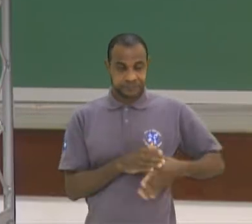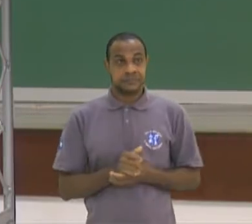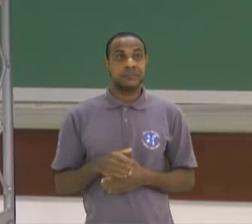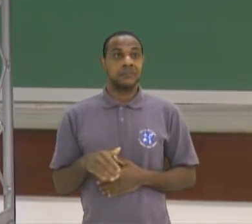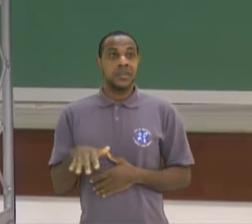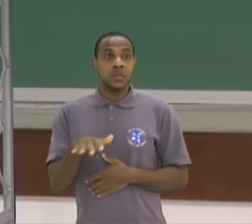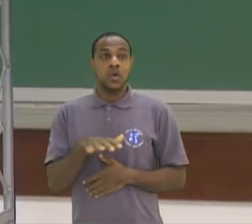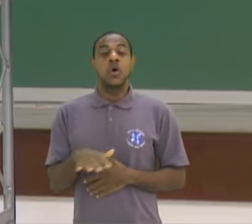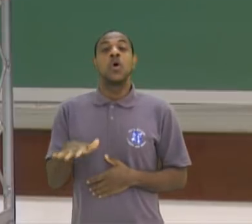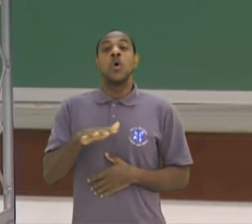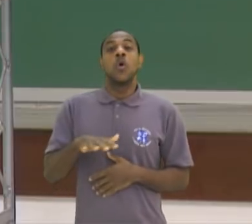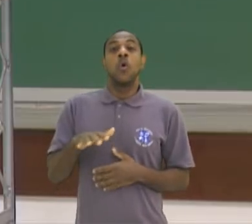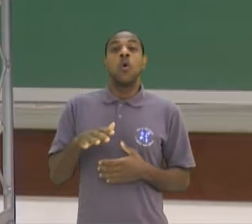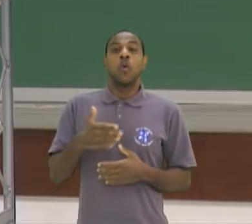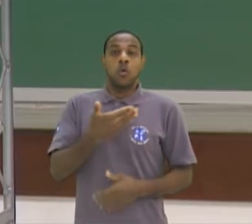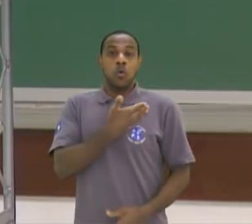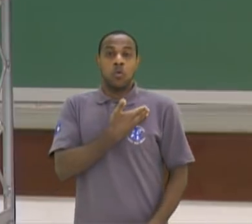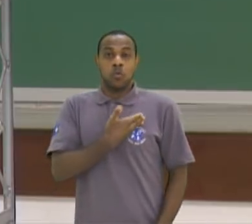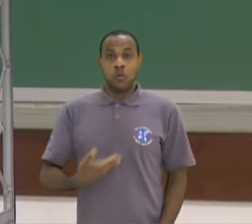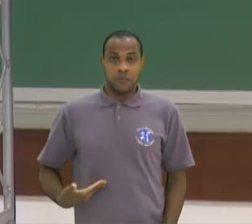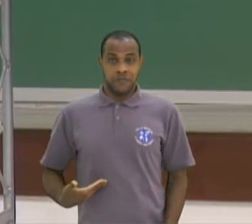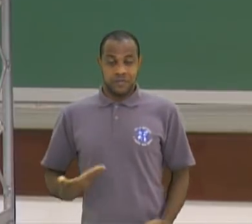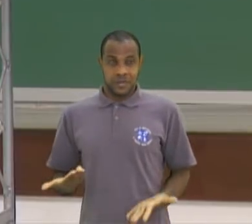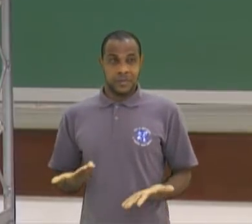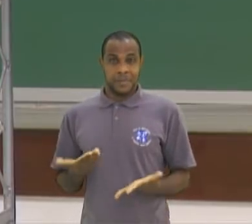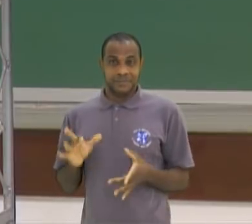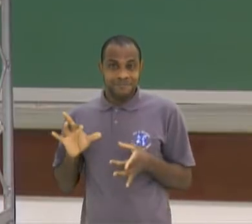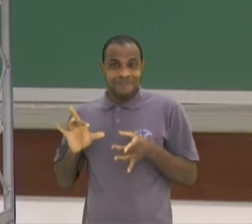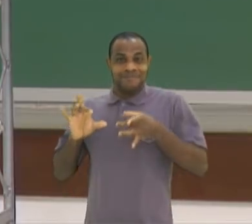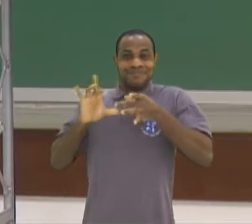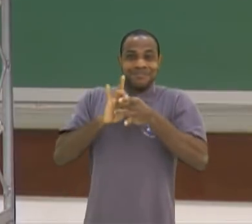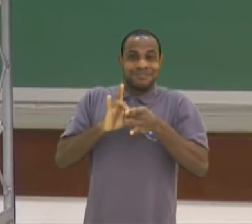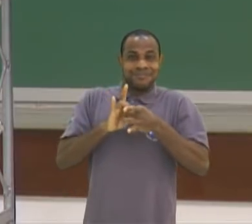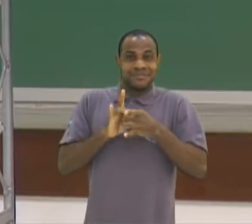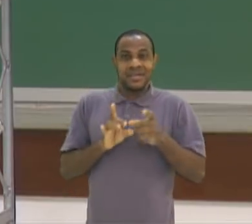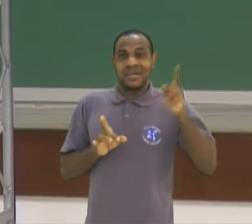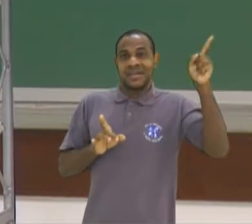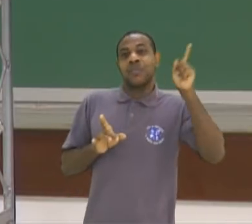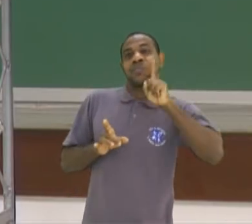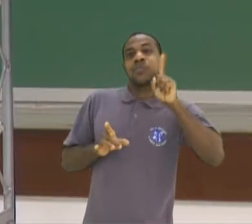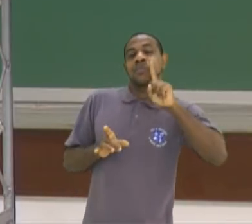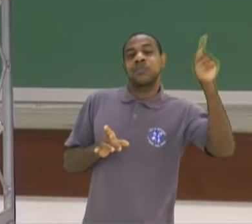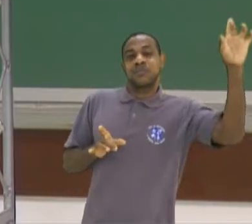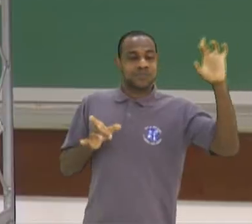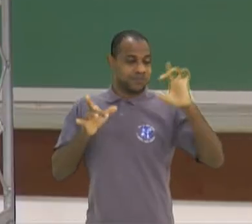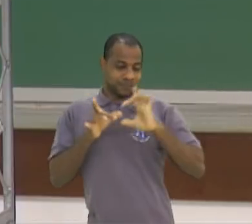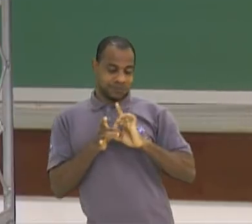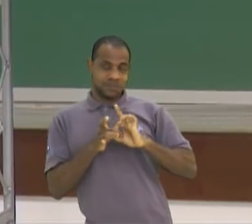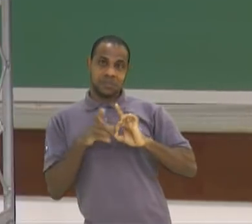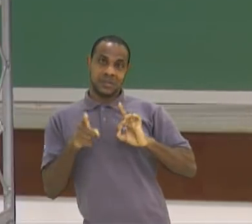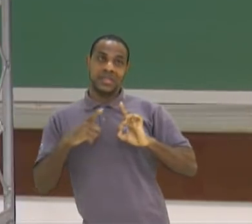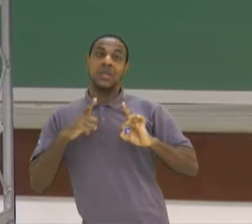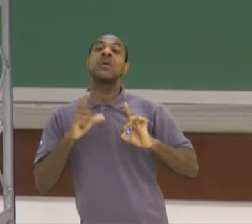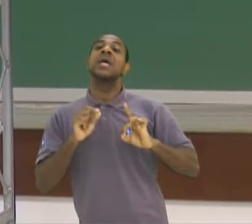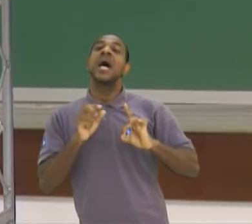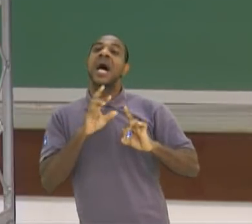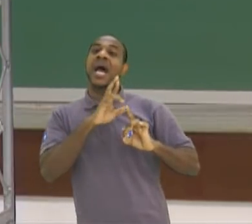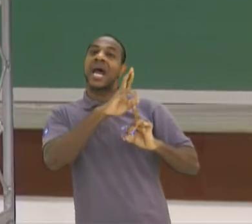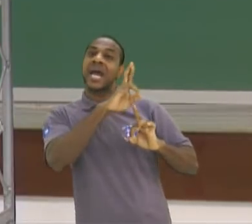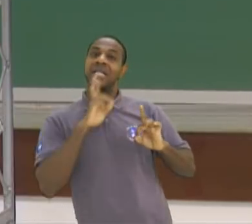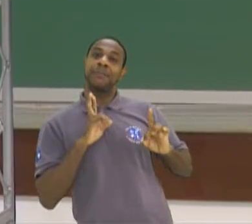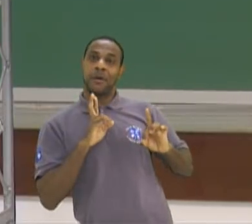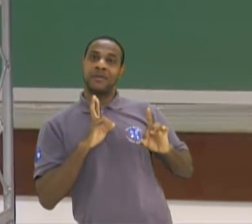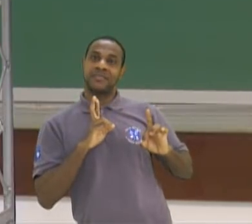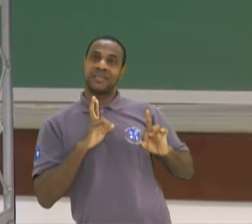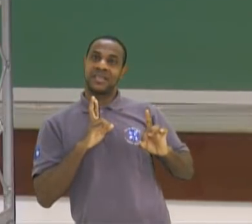mais ligados aos Estados Unidos, a uma resposta, então, do socialismo no Chile. A